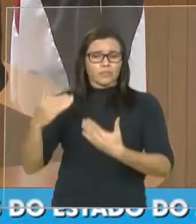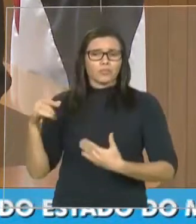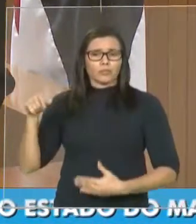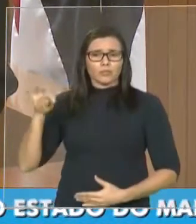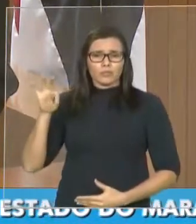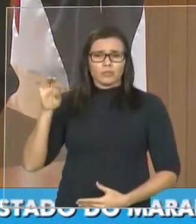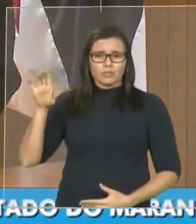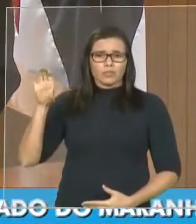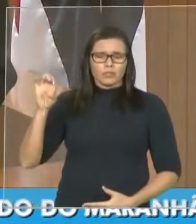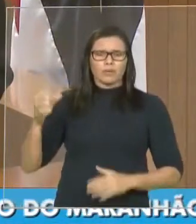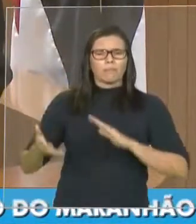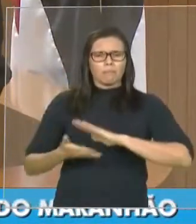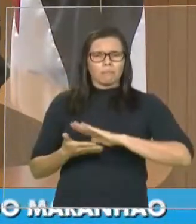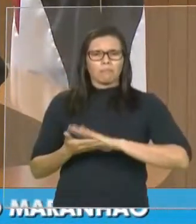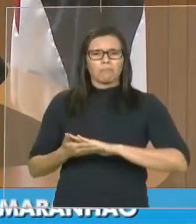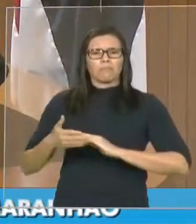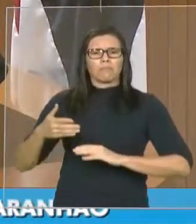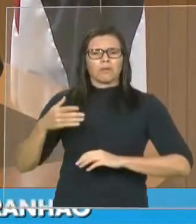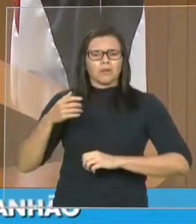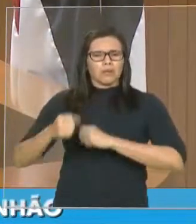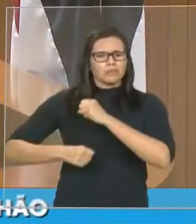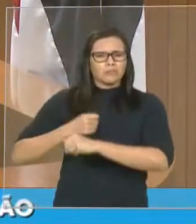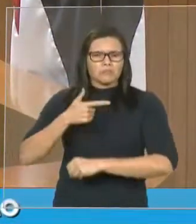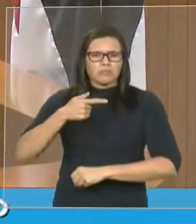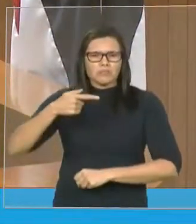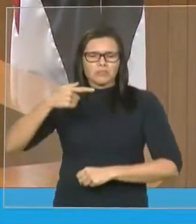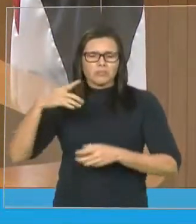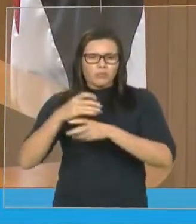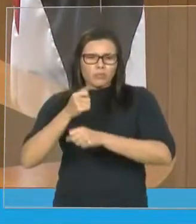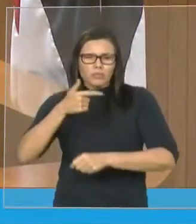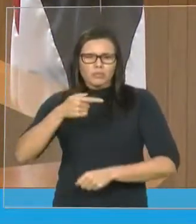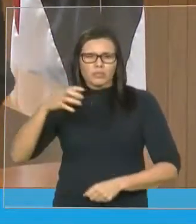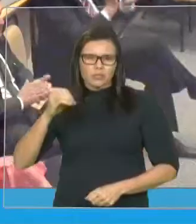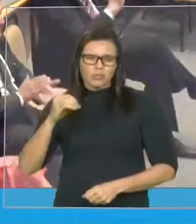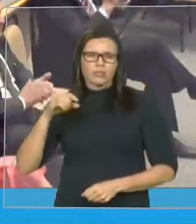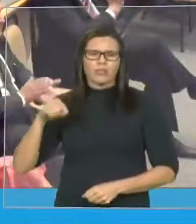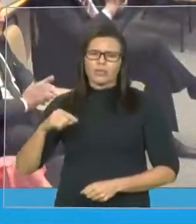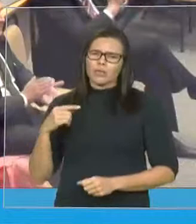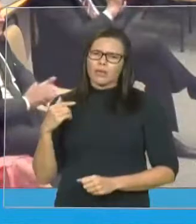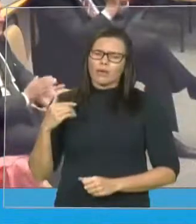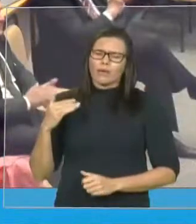anos, e que venha muito mais anos pela frente para o controle das contas públicas. Muito obrigado.